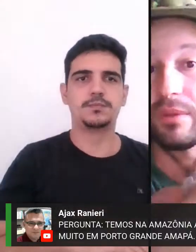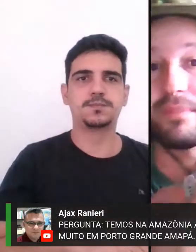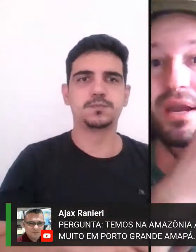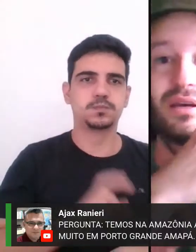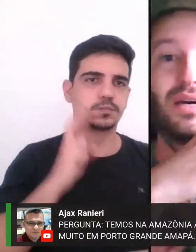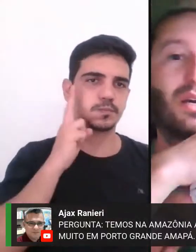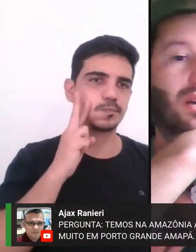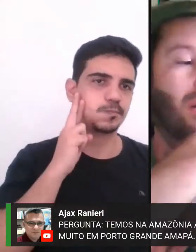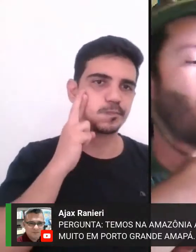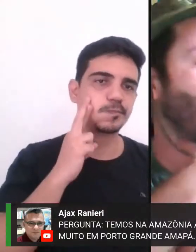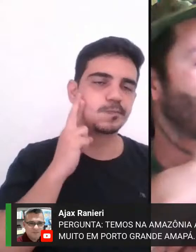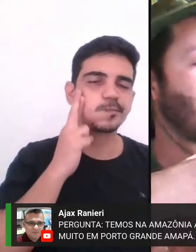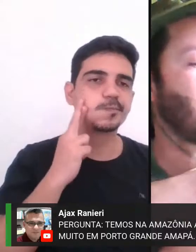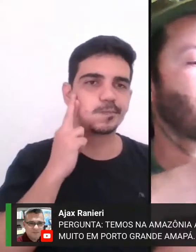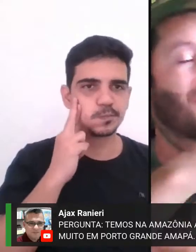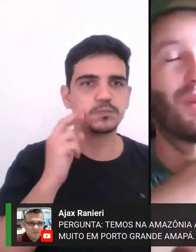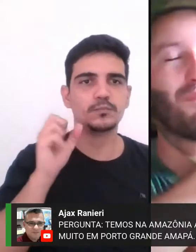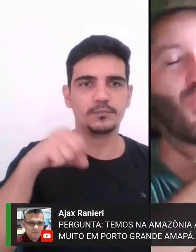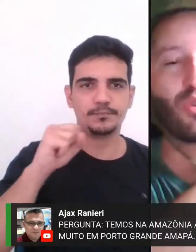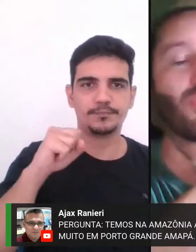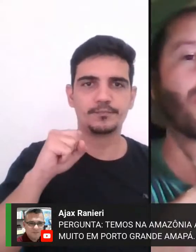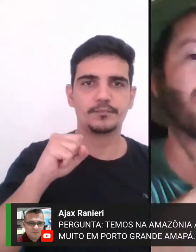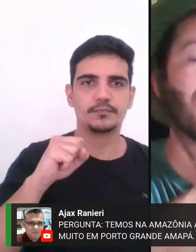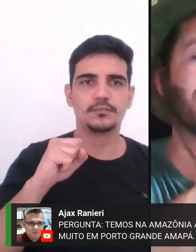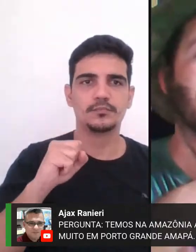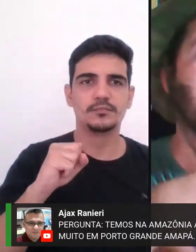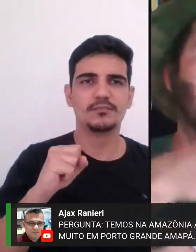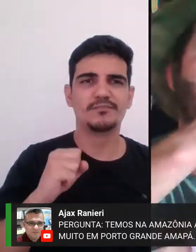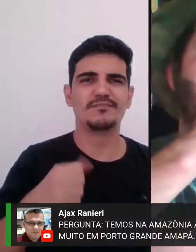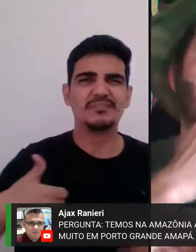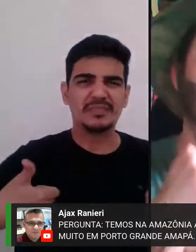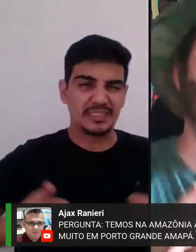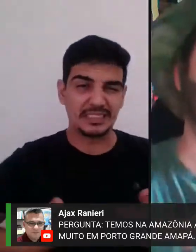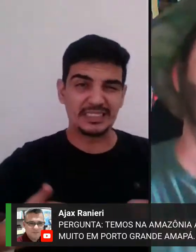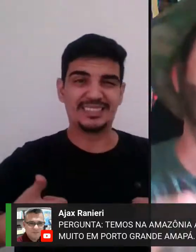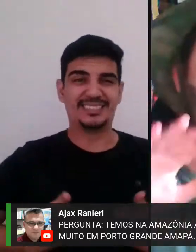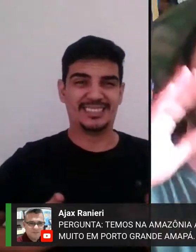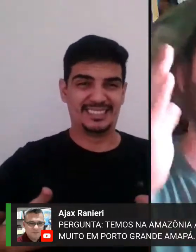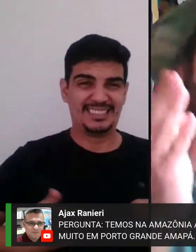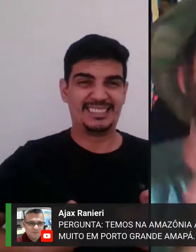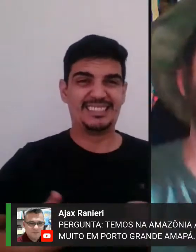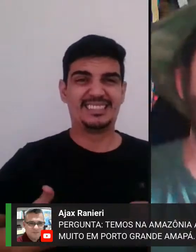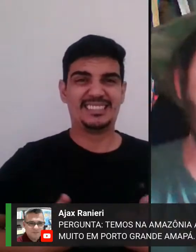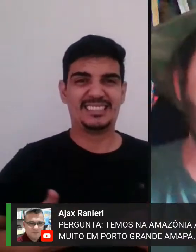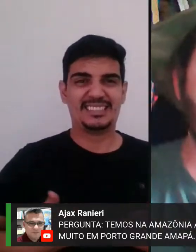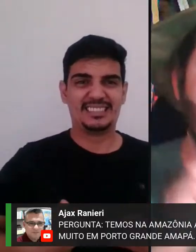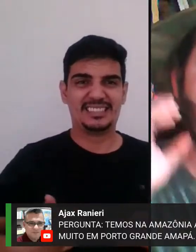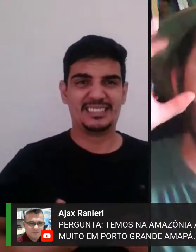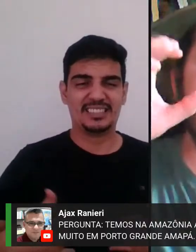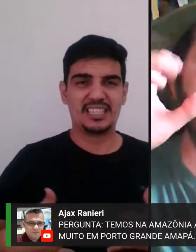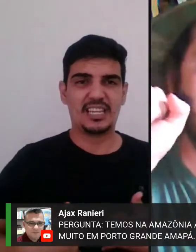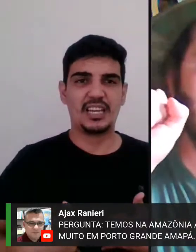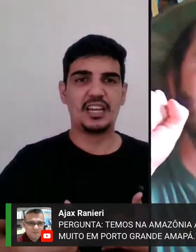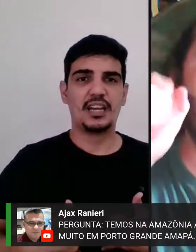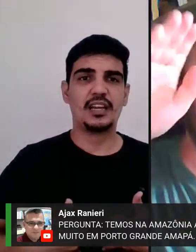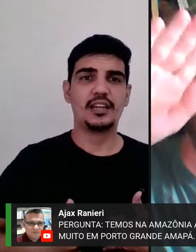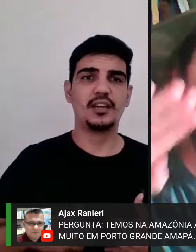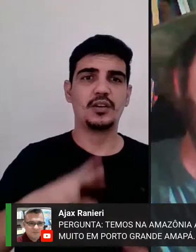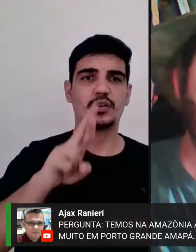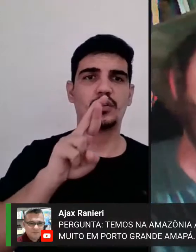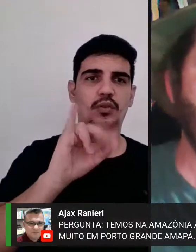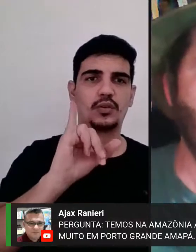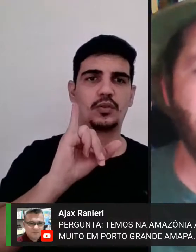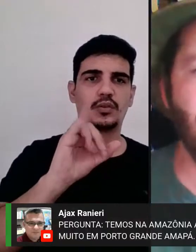for o braço ou a perna, roxo ali, vai doer muito, muito mesmo. E a pessoa pode ter consequências lá nos rins. Se os rins